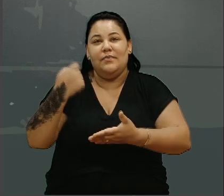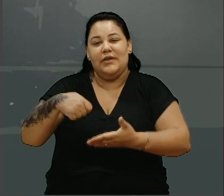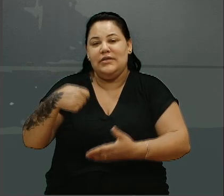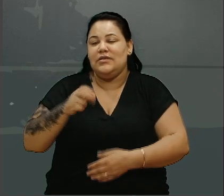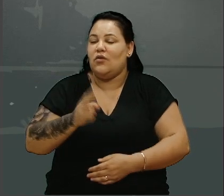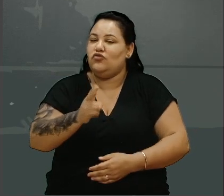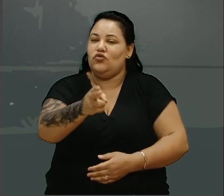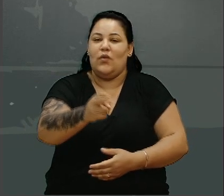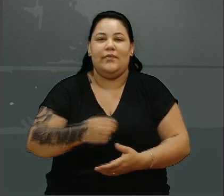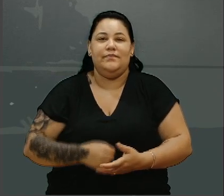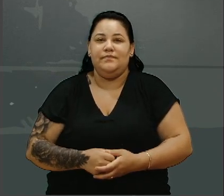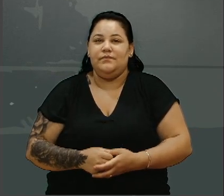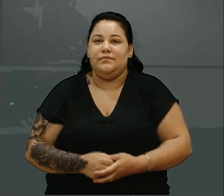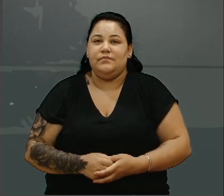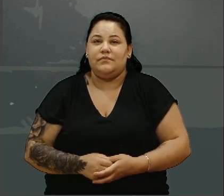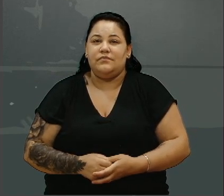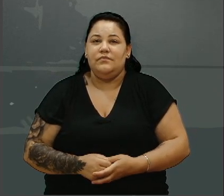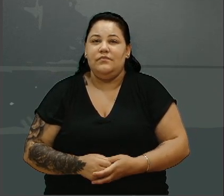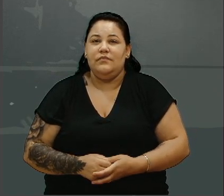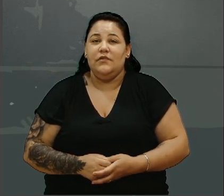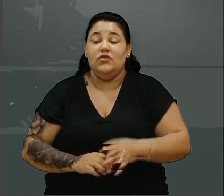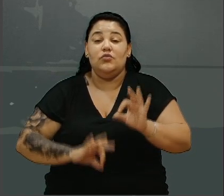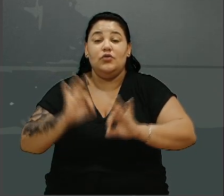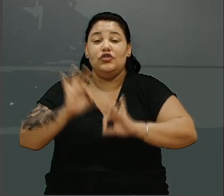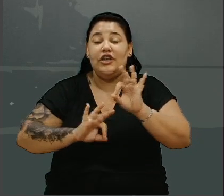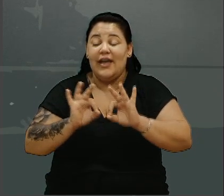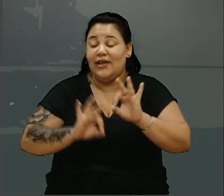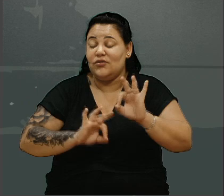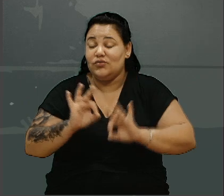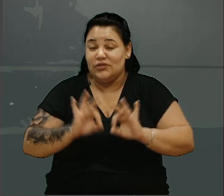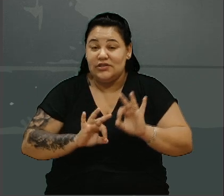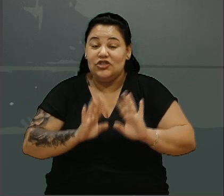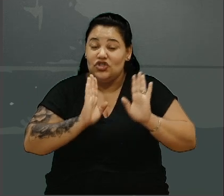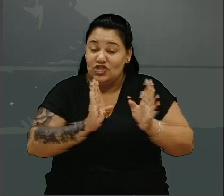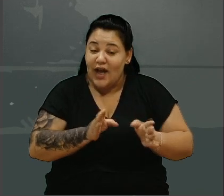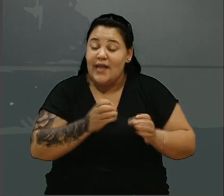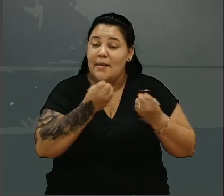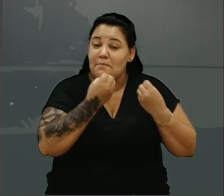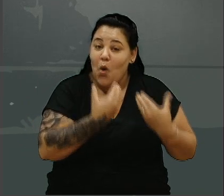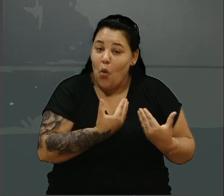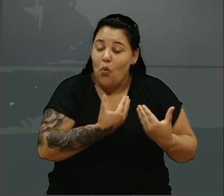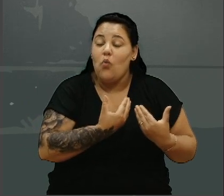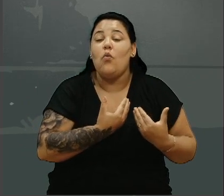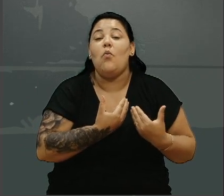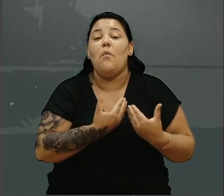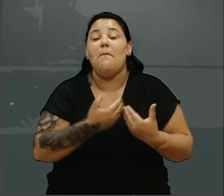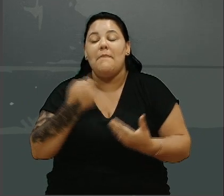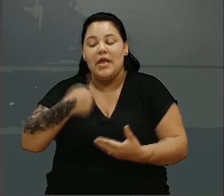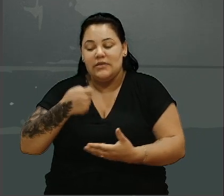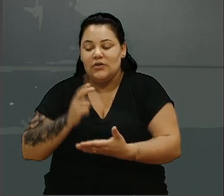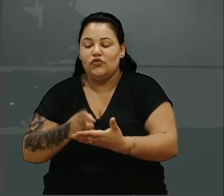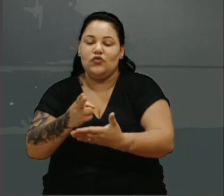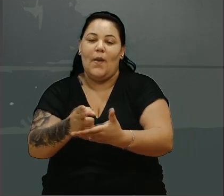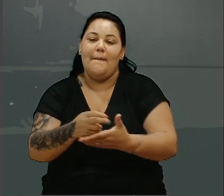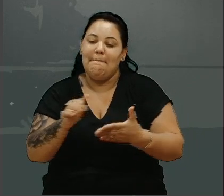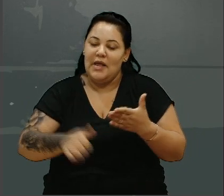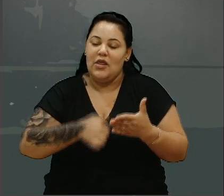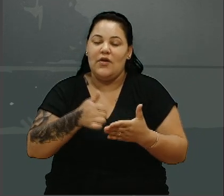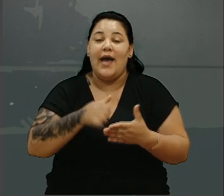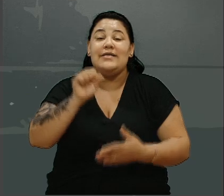continuidade. Os projetos que funcionam precisam de continuidade. Melhorias, sim, mas